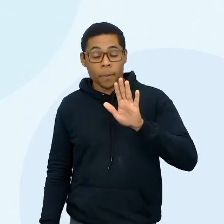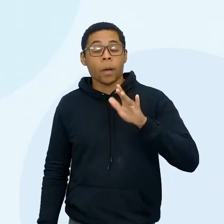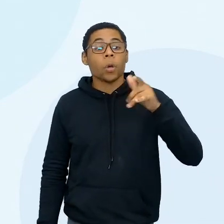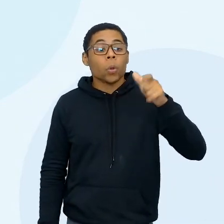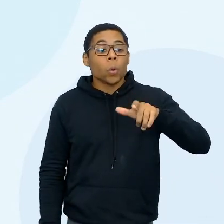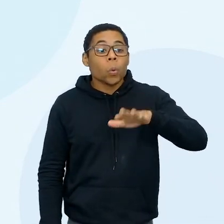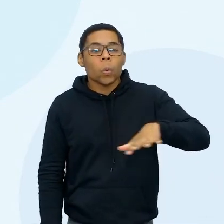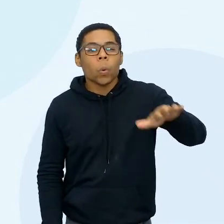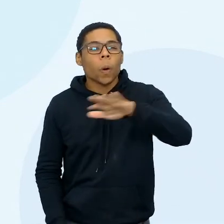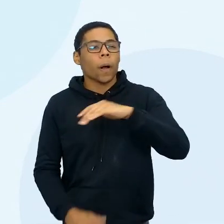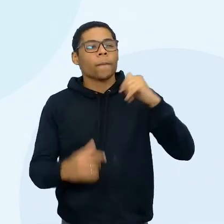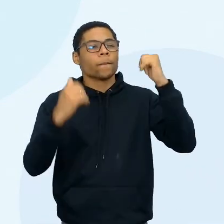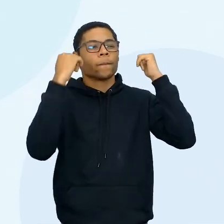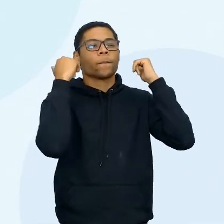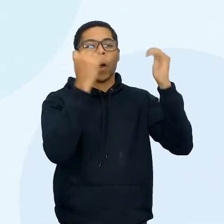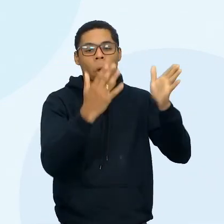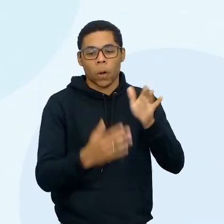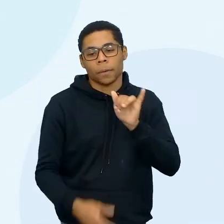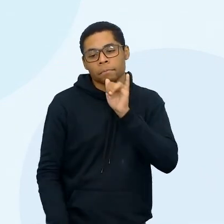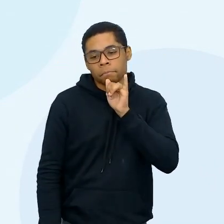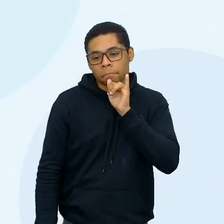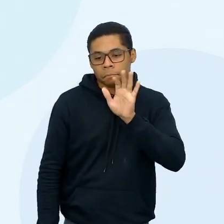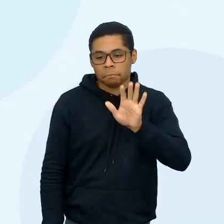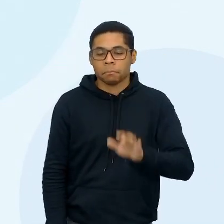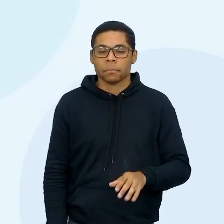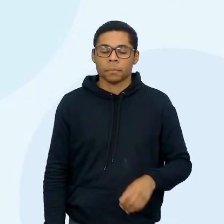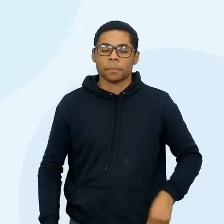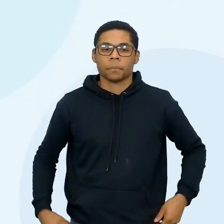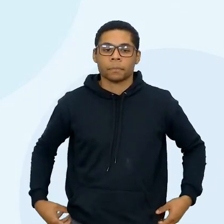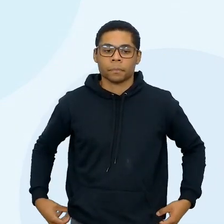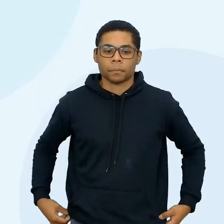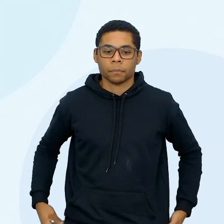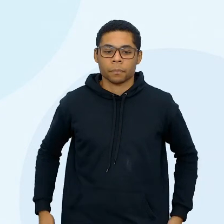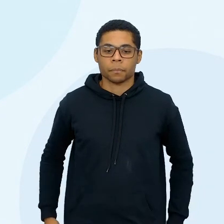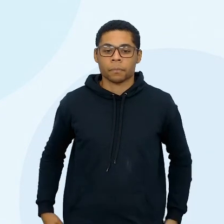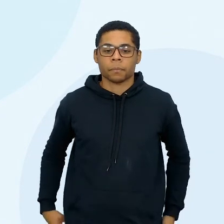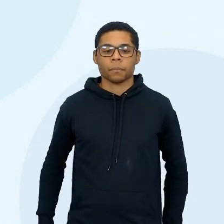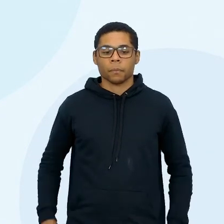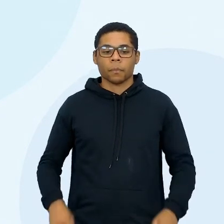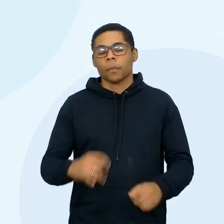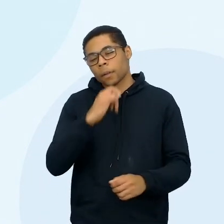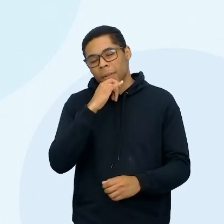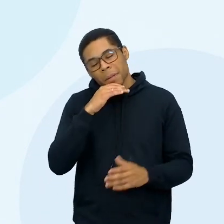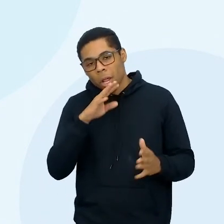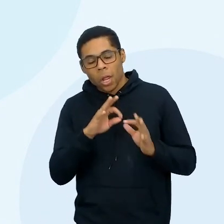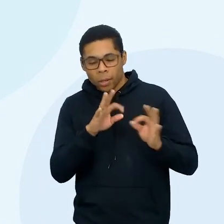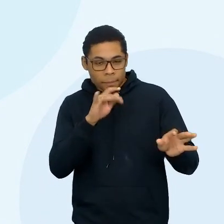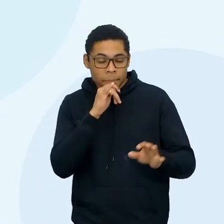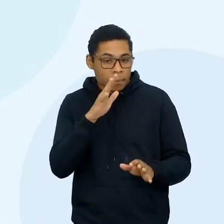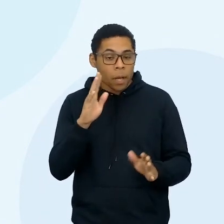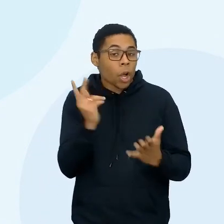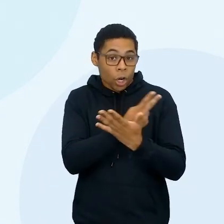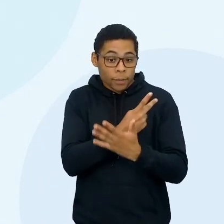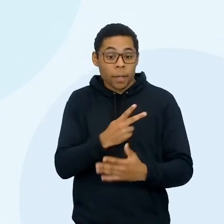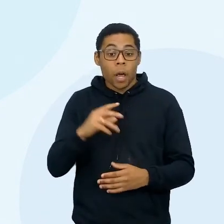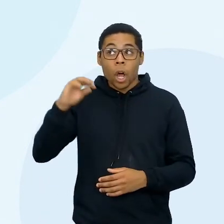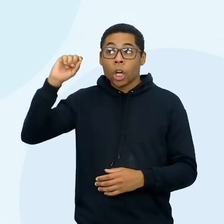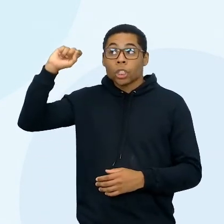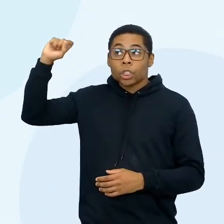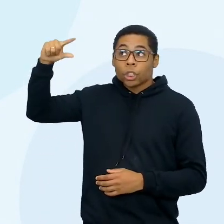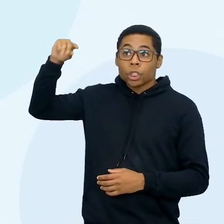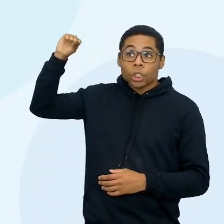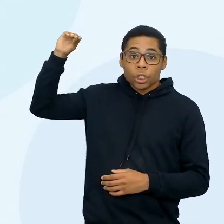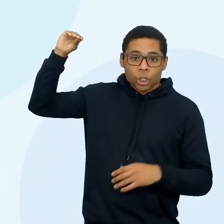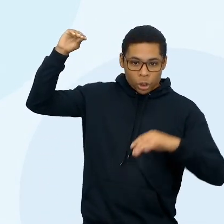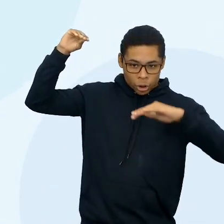ambientes exteriores, considerando aí algumas perdas, digamos assim, na pior das hipóteses, a luz solar